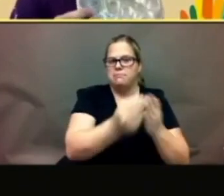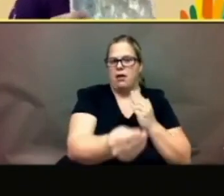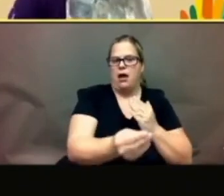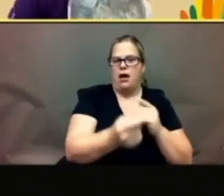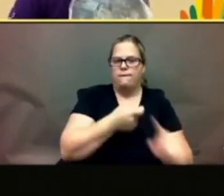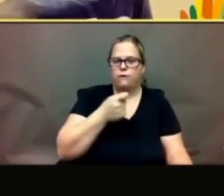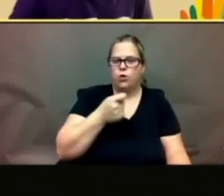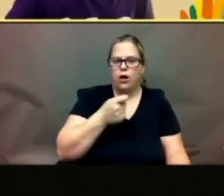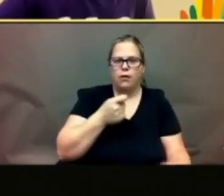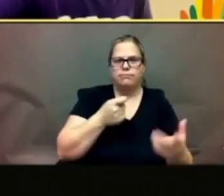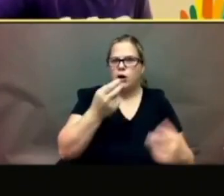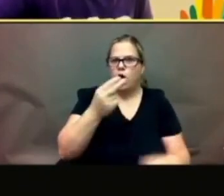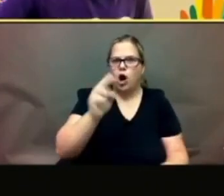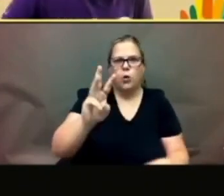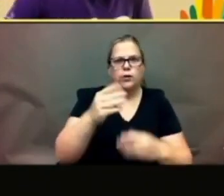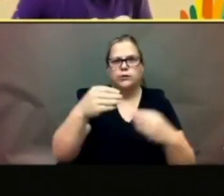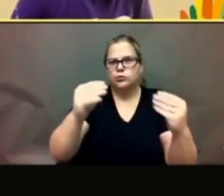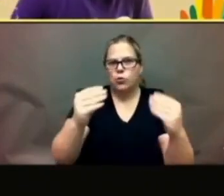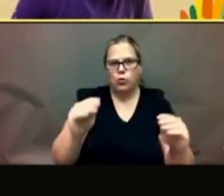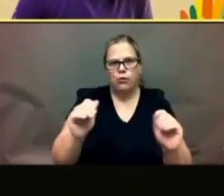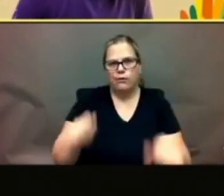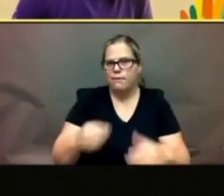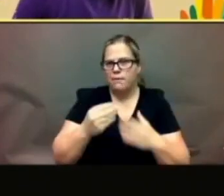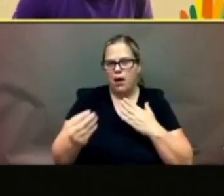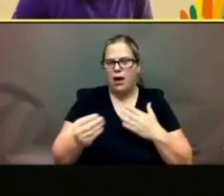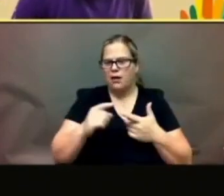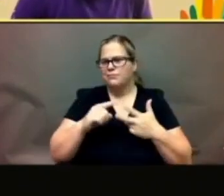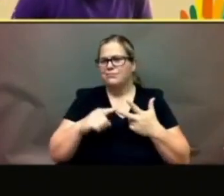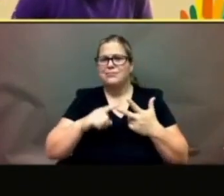Ou uma quentinha, por exemplo, de alumínio.